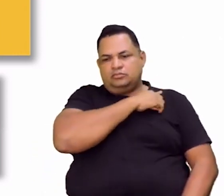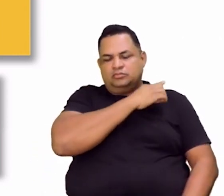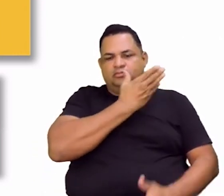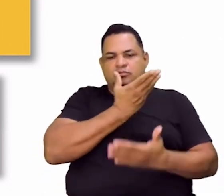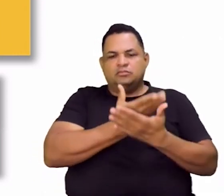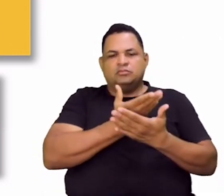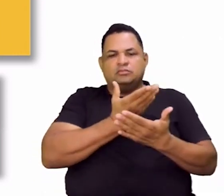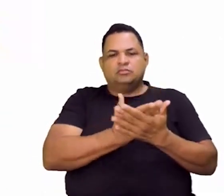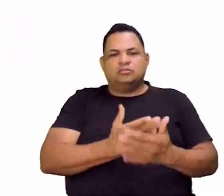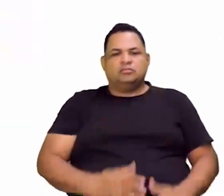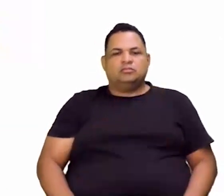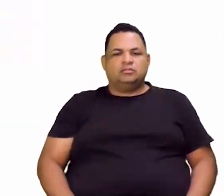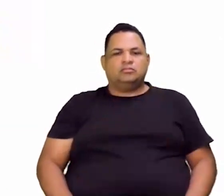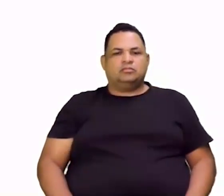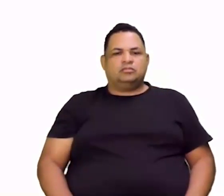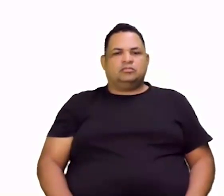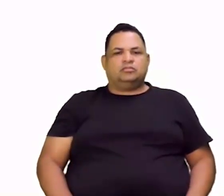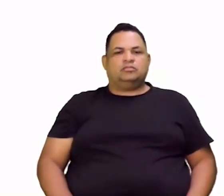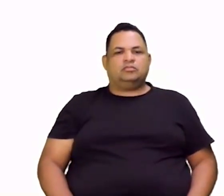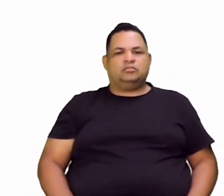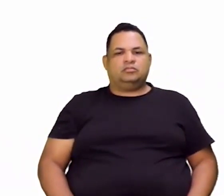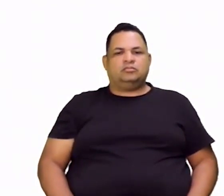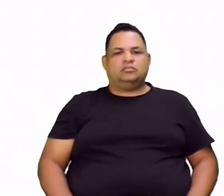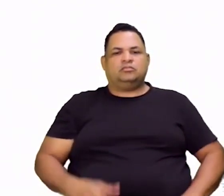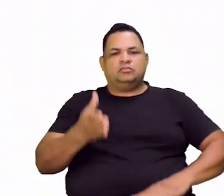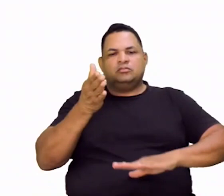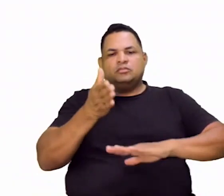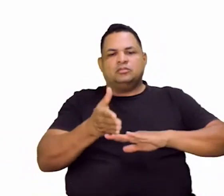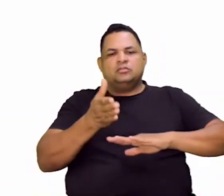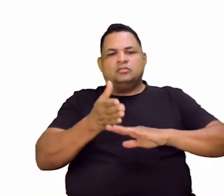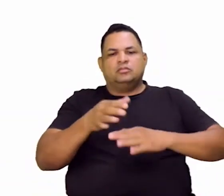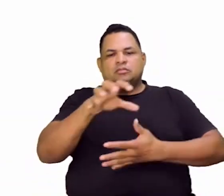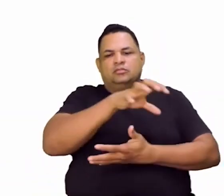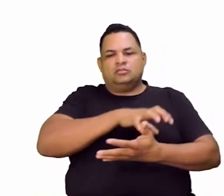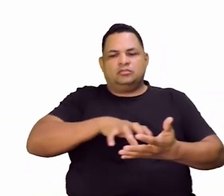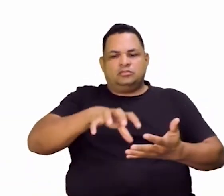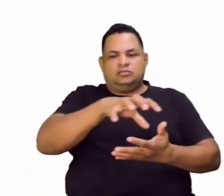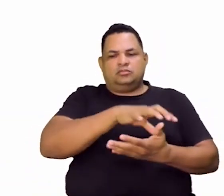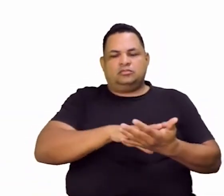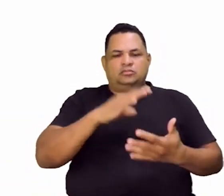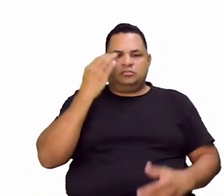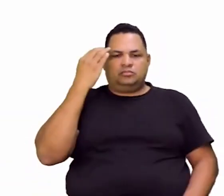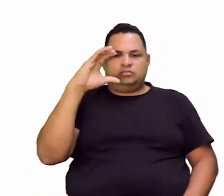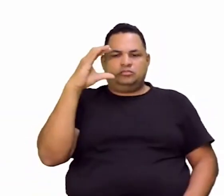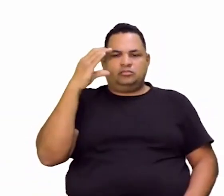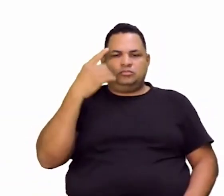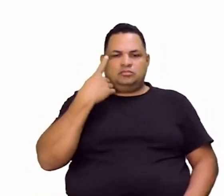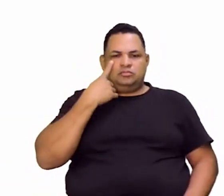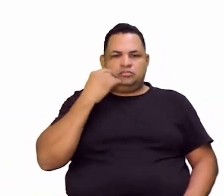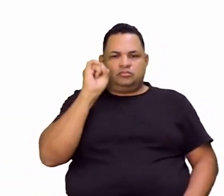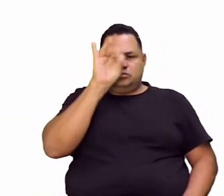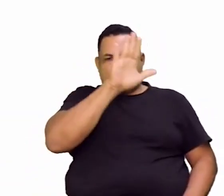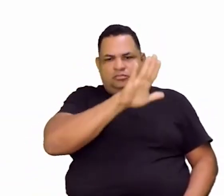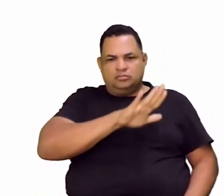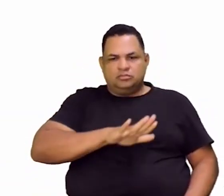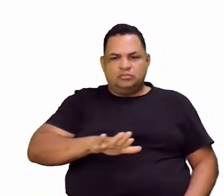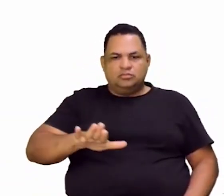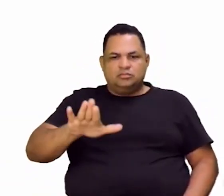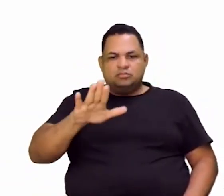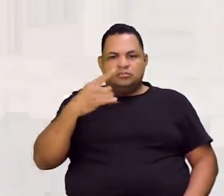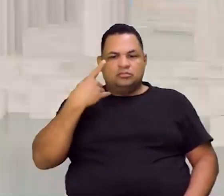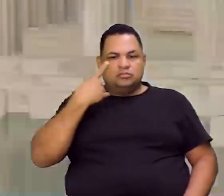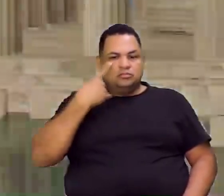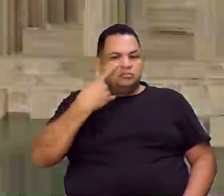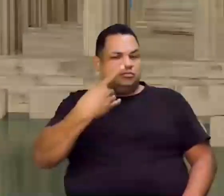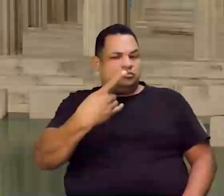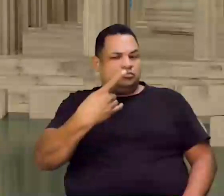ok? Então vamos lá. Idade Moderna, Revolução Científica. Olha só a imagem aí. Figure bem na